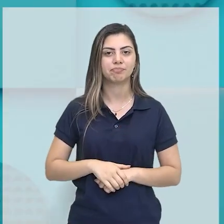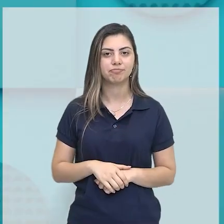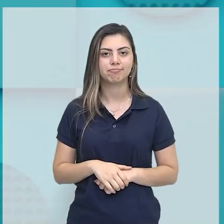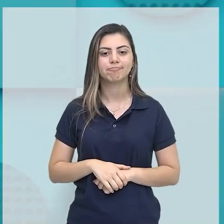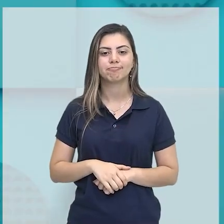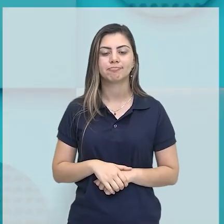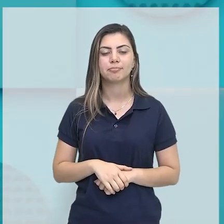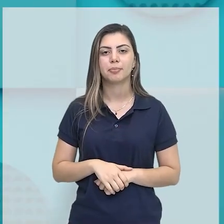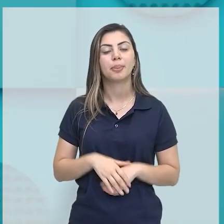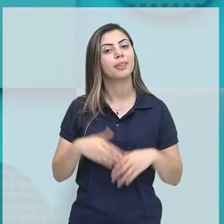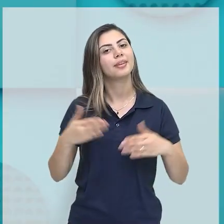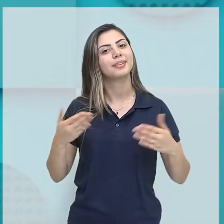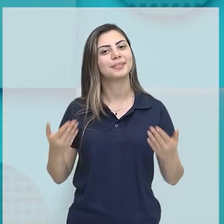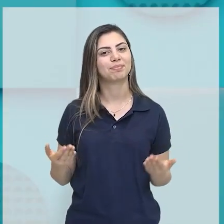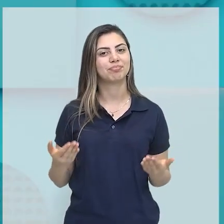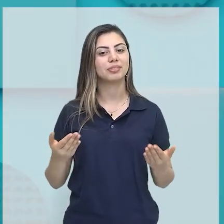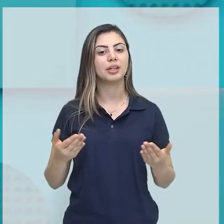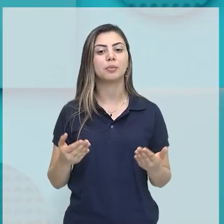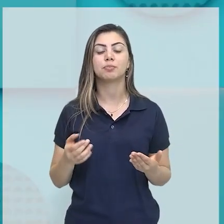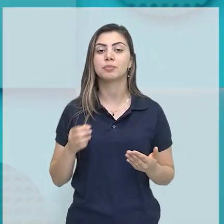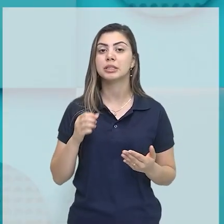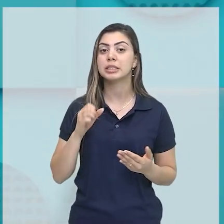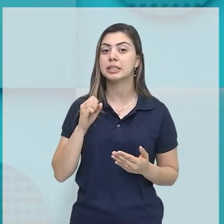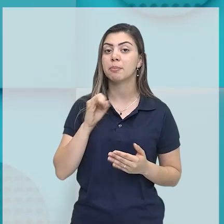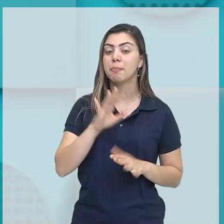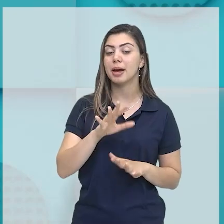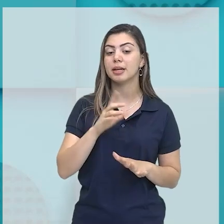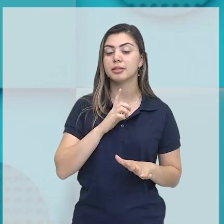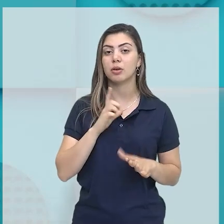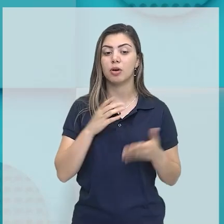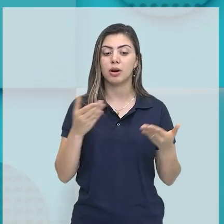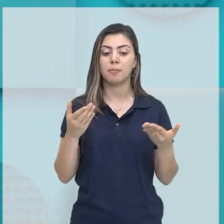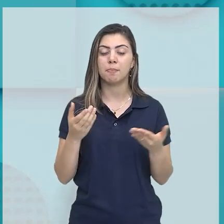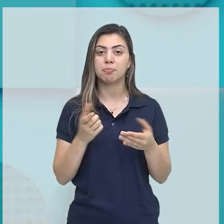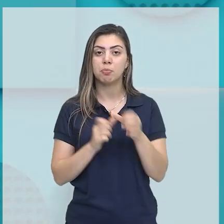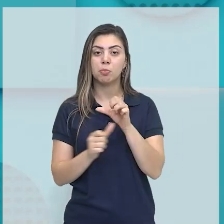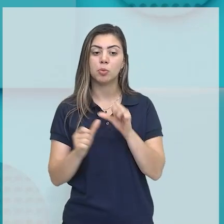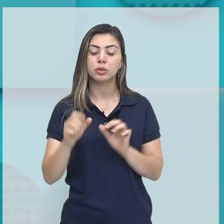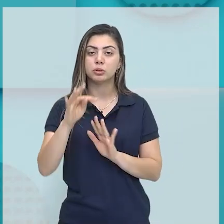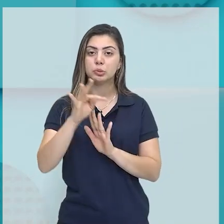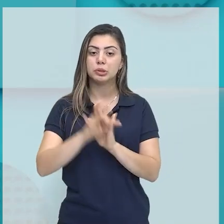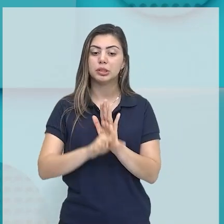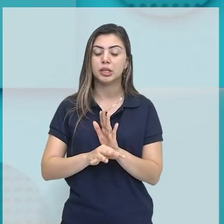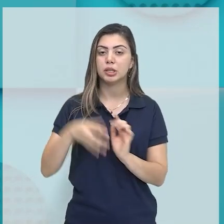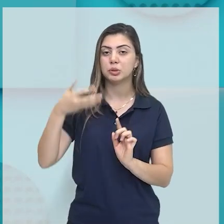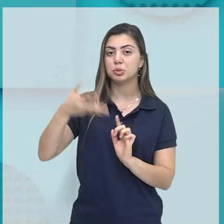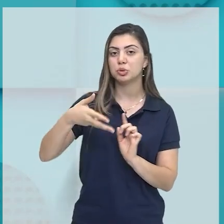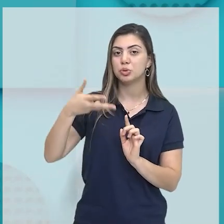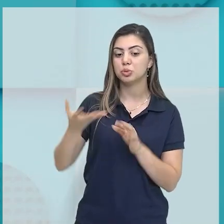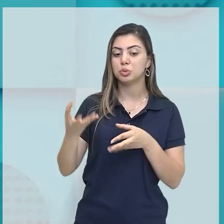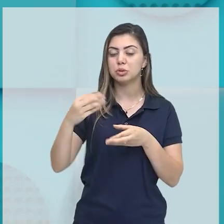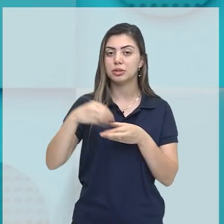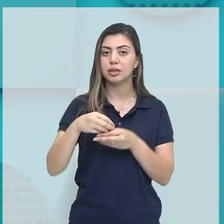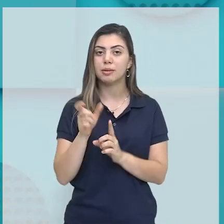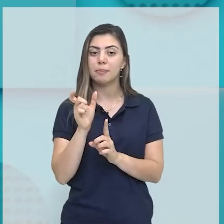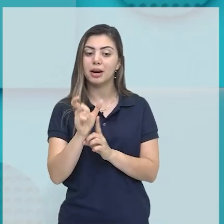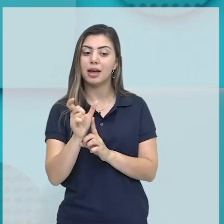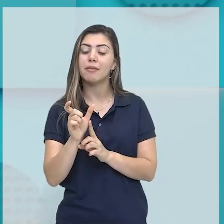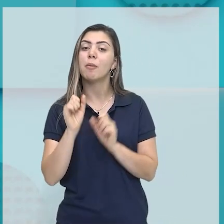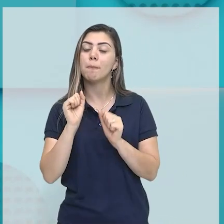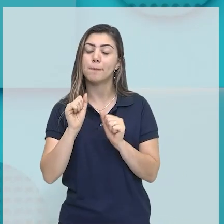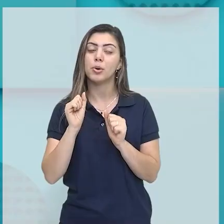né? Então, quando ela vem para o contexto de um texto ou de um discurso, ela vai